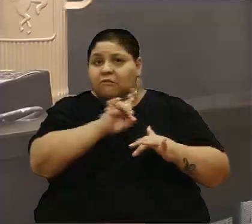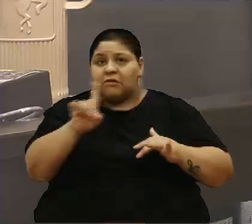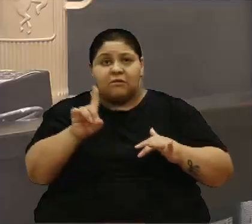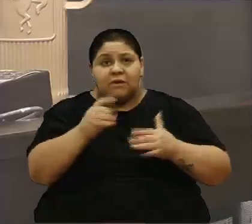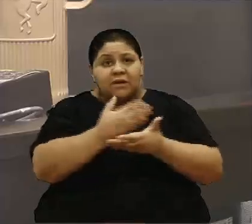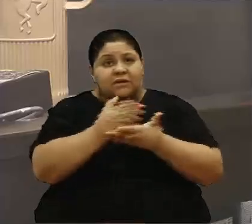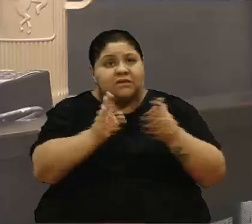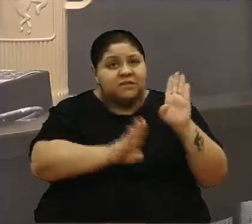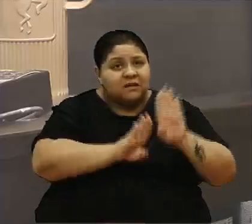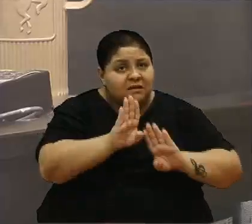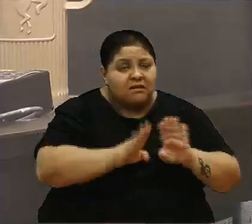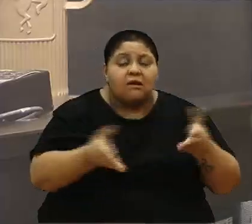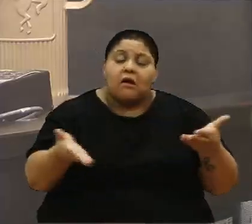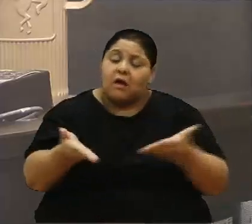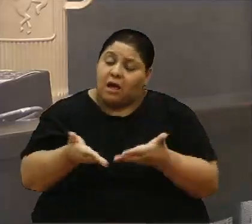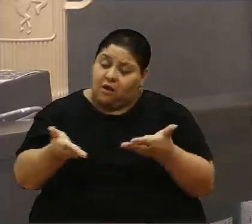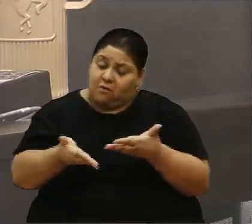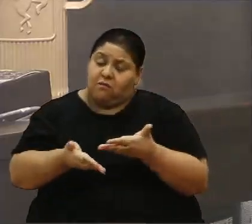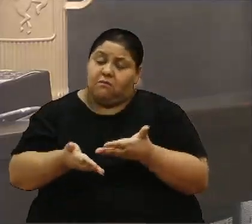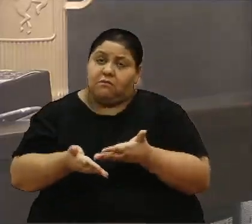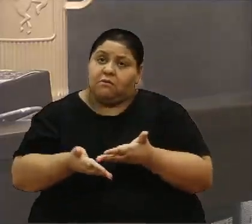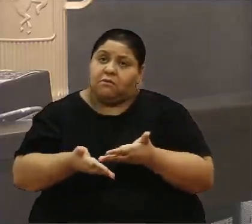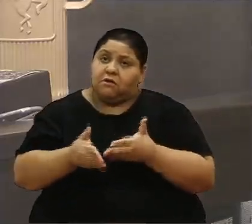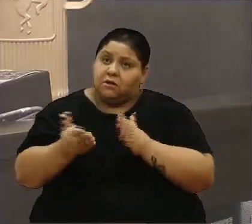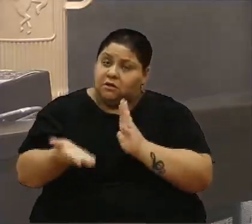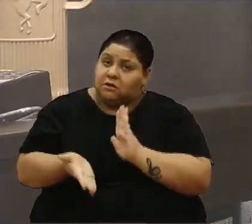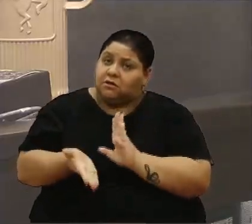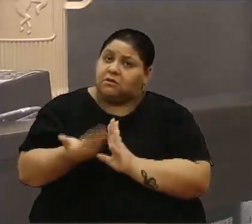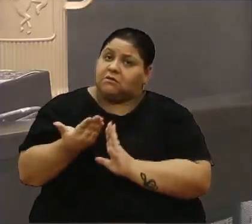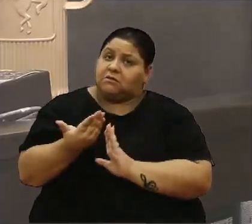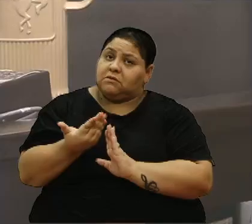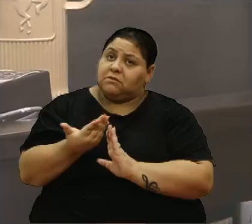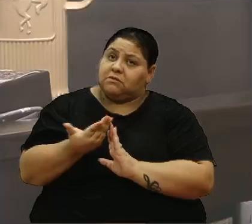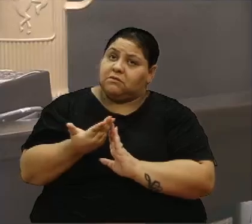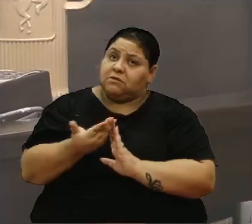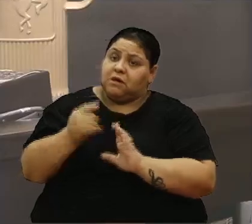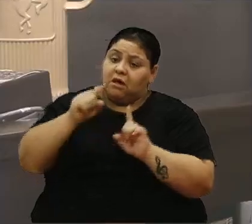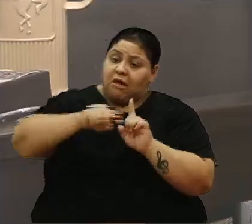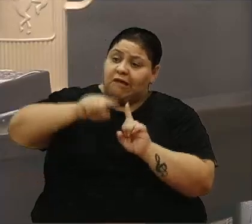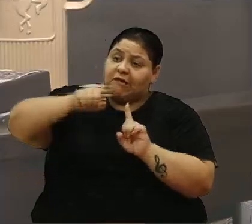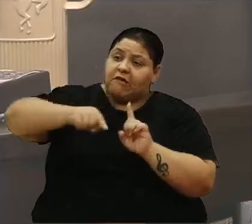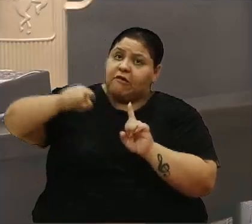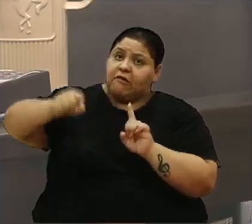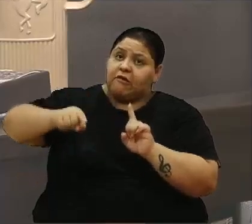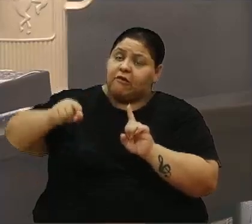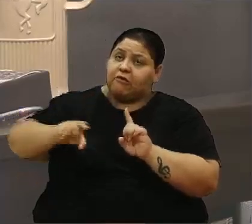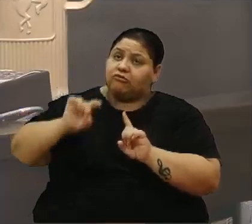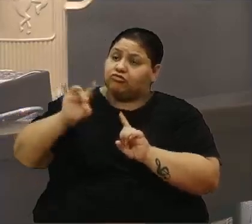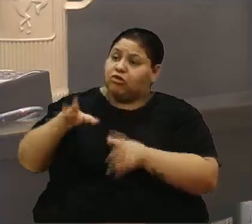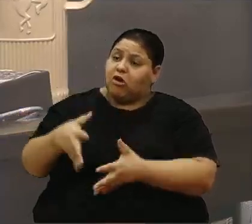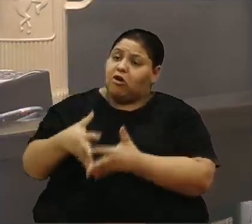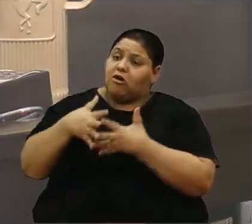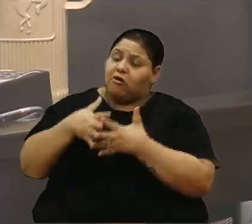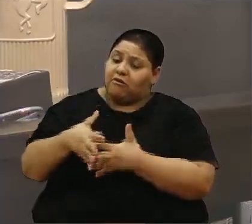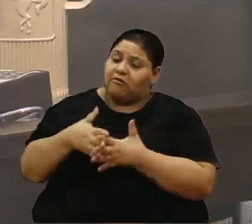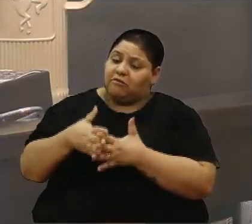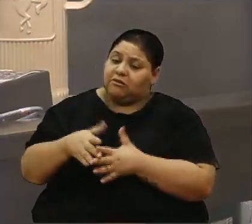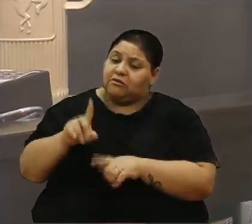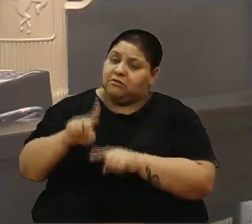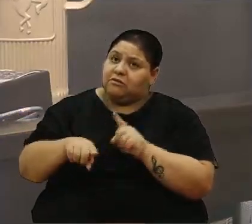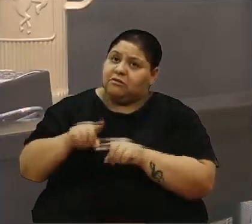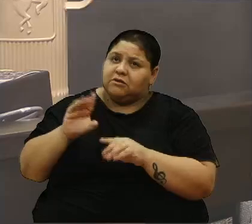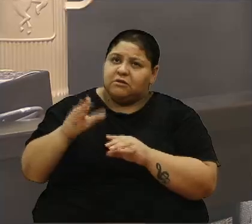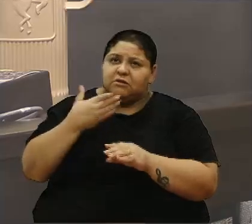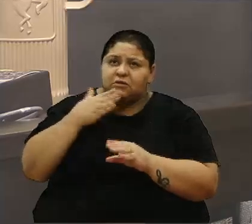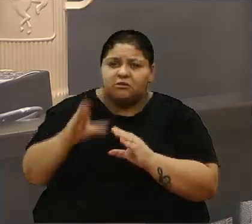licitação. Agora tem aumento tem a inflação. E aí a gente só complica as coisas. Pediu